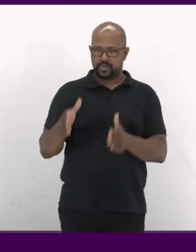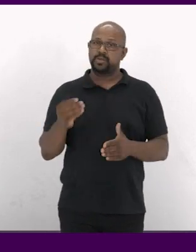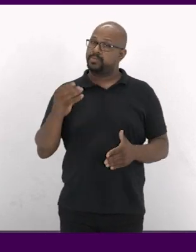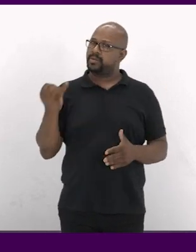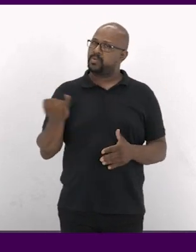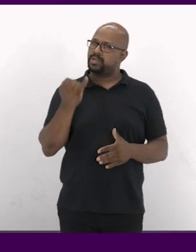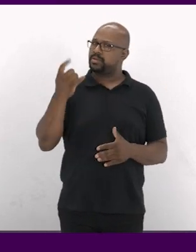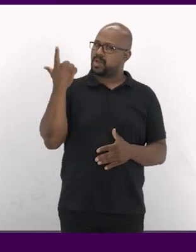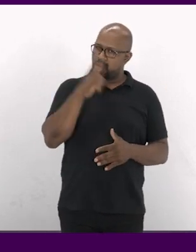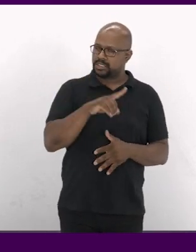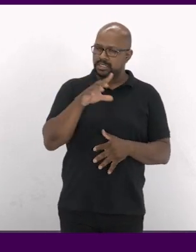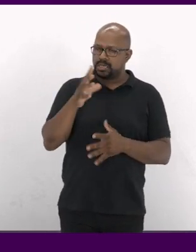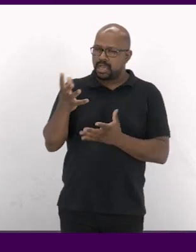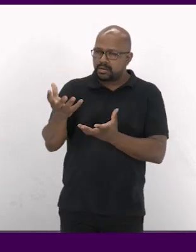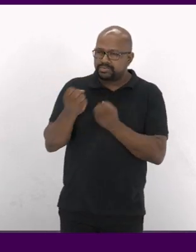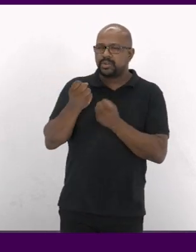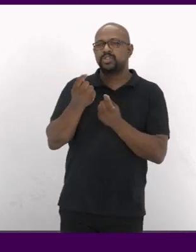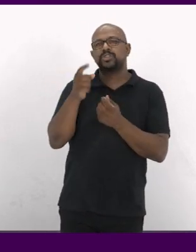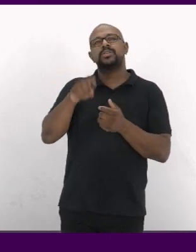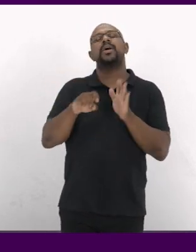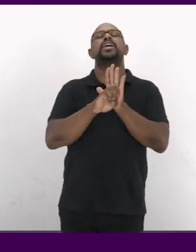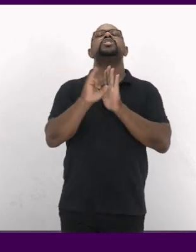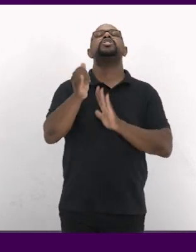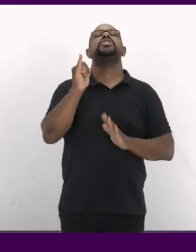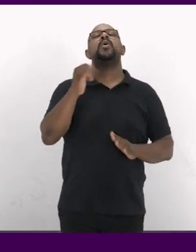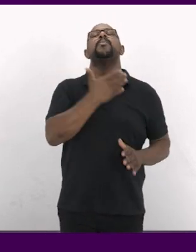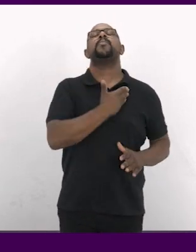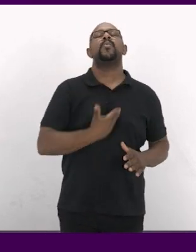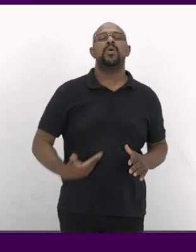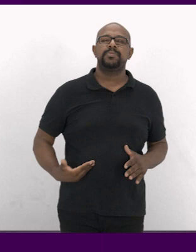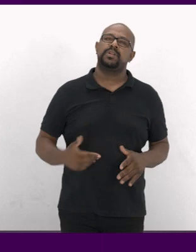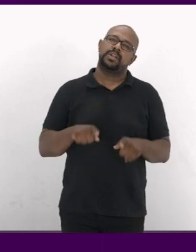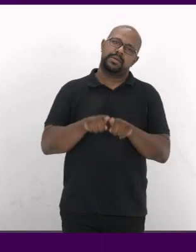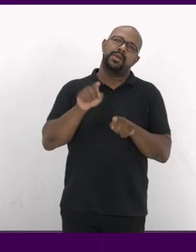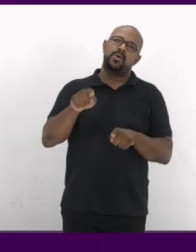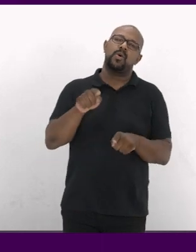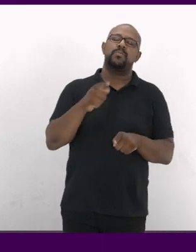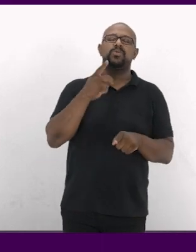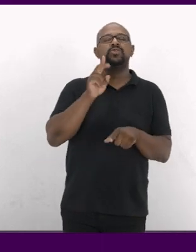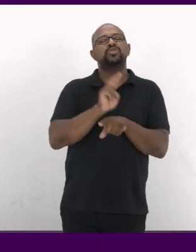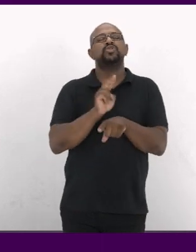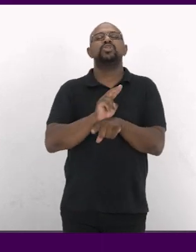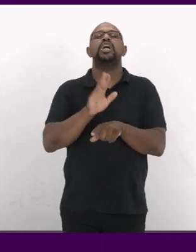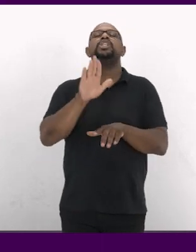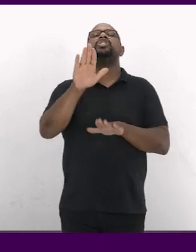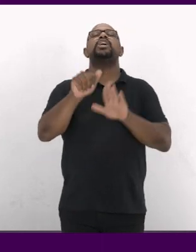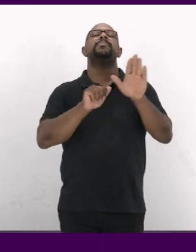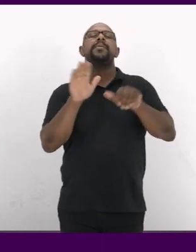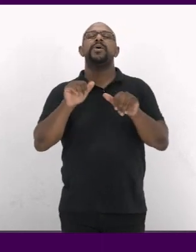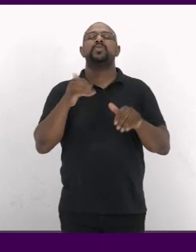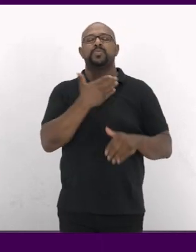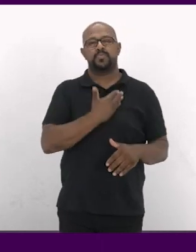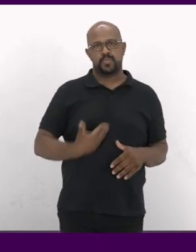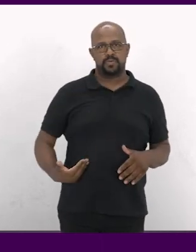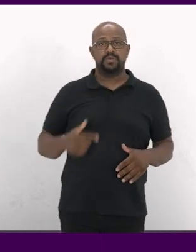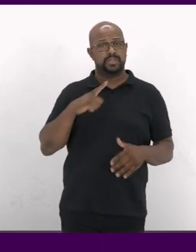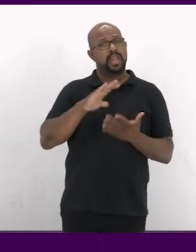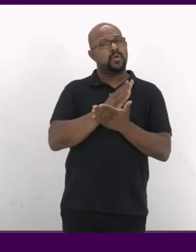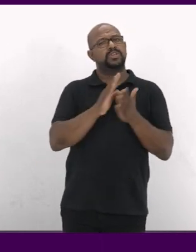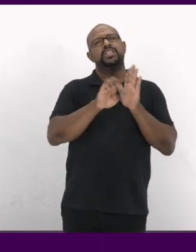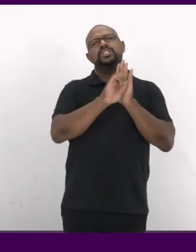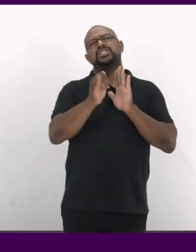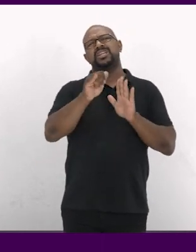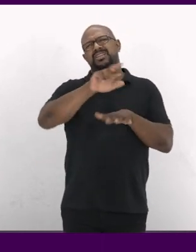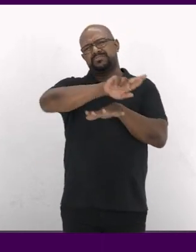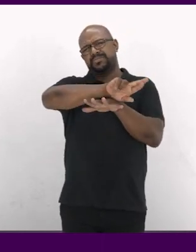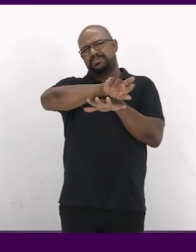muito importante para a captação de recursos são os editais públicos, também conhecidos como chamamentos públicos. Existem